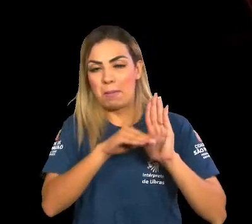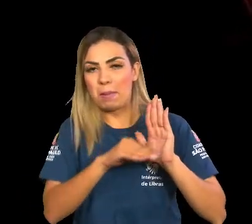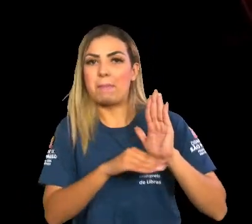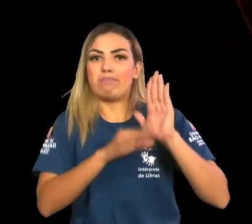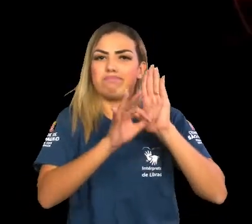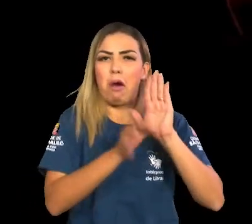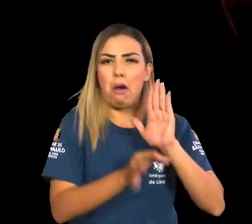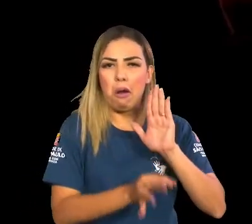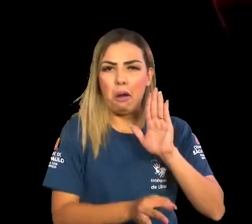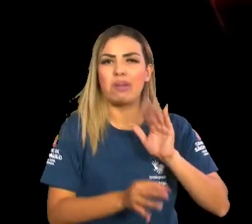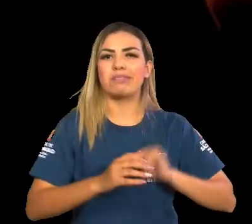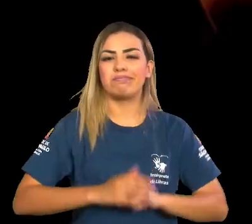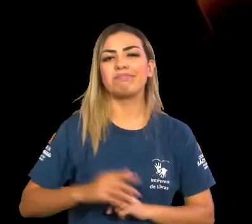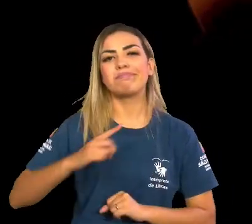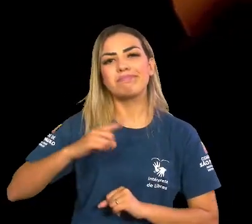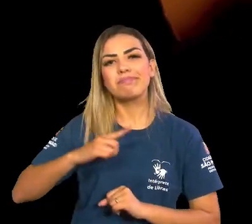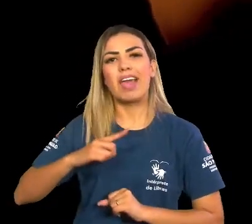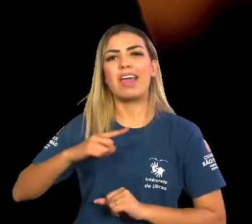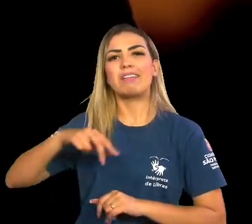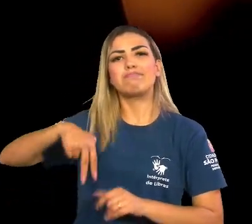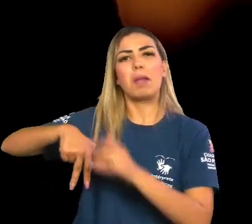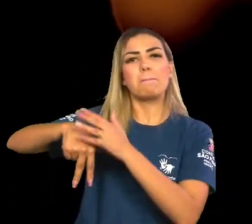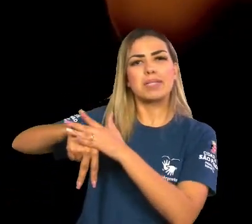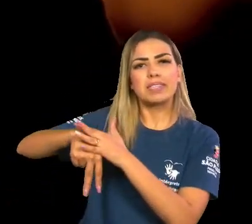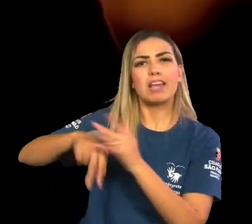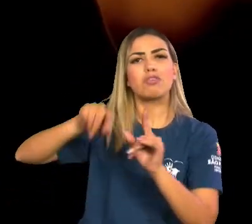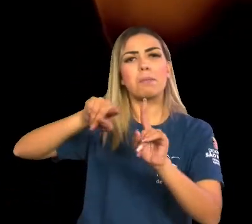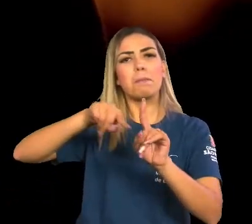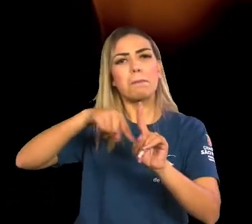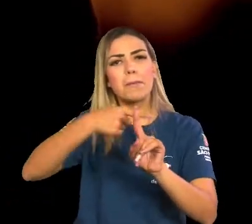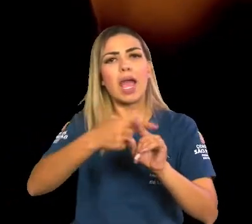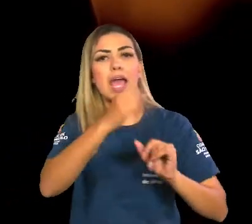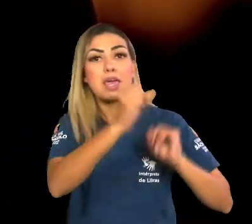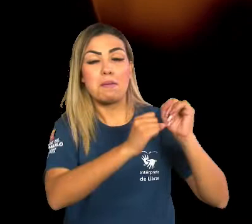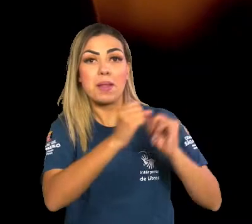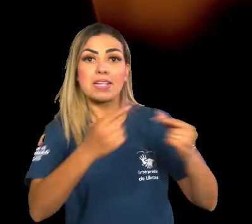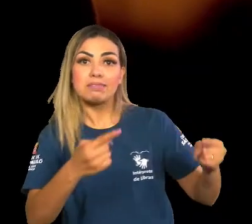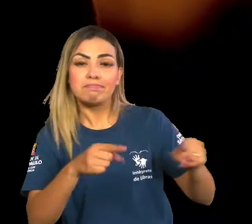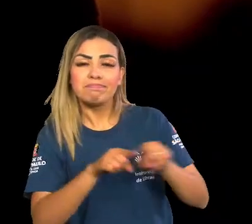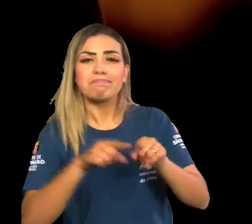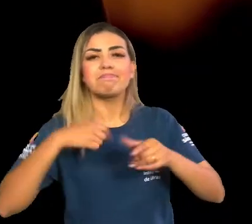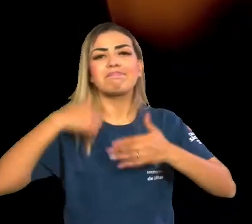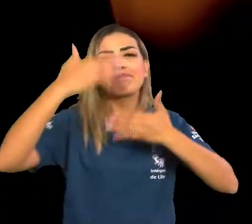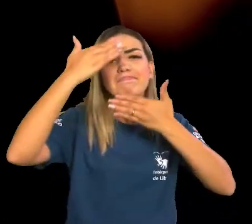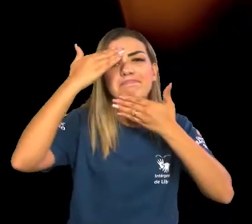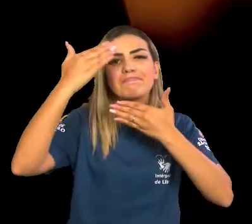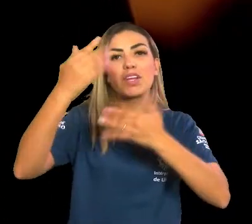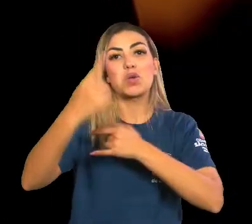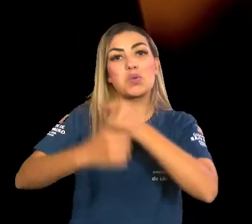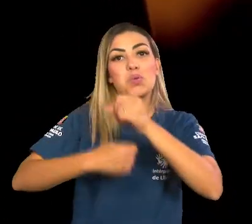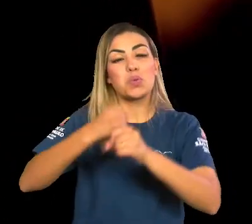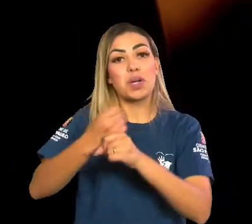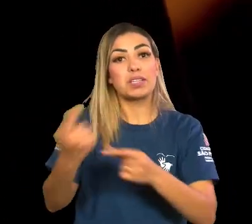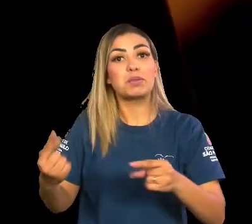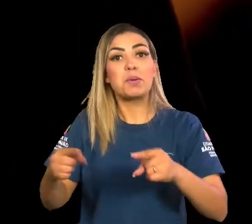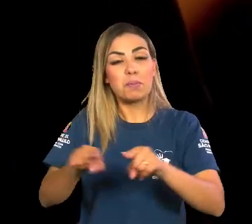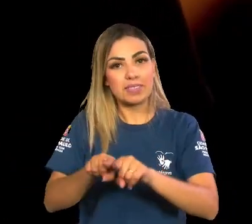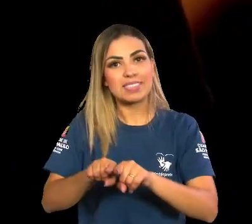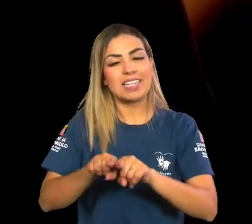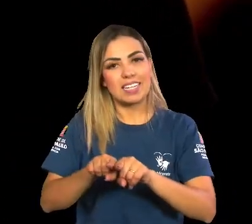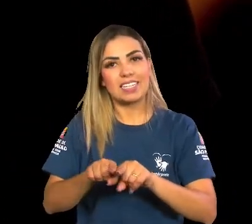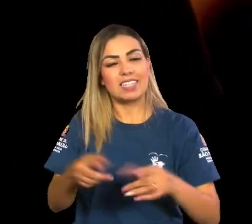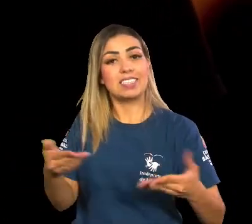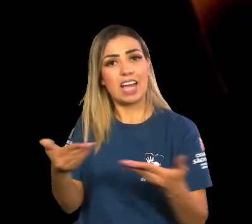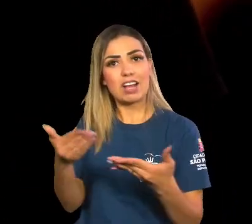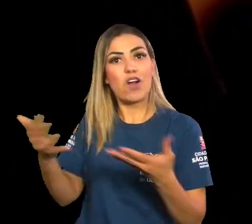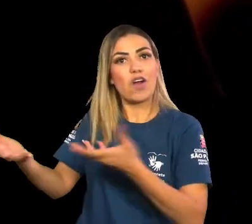pacientes e parceiros de jornada, agradecemos a confiança e parceria em mais um ano e renovamos o convite para mais um